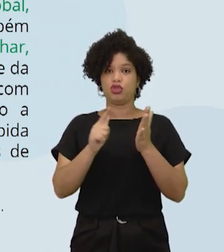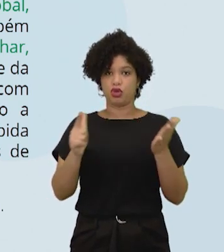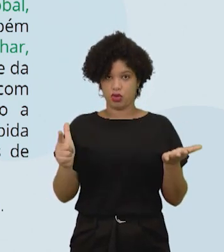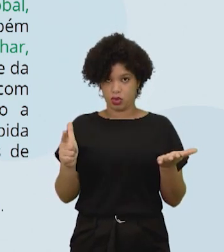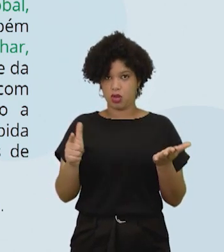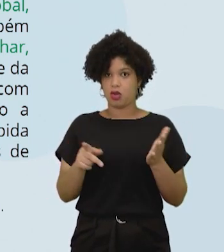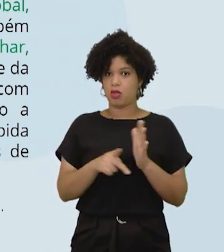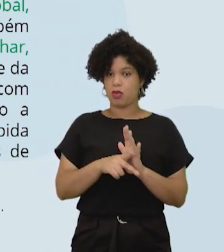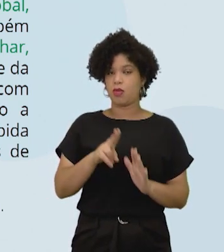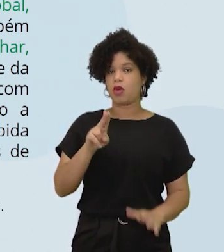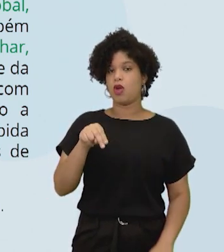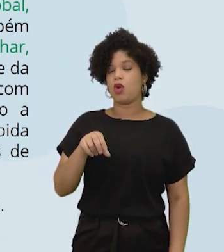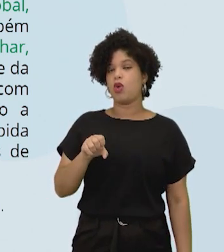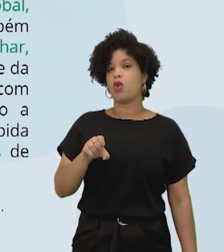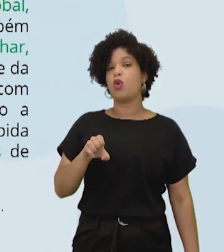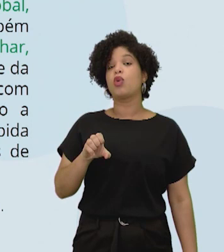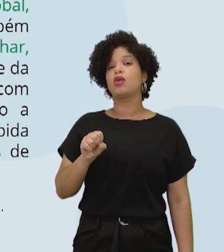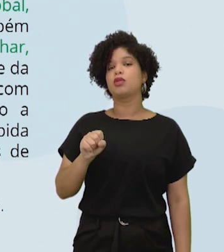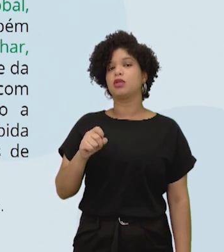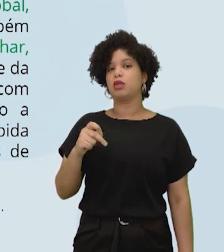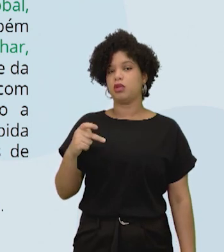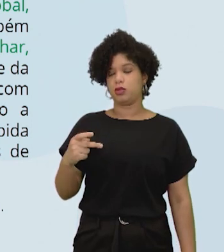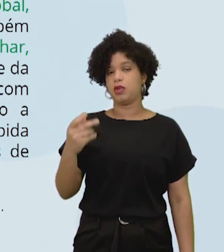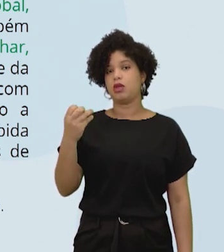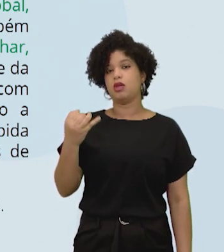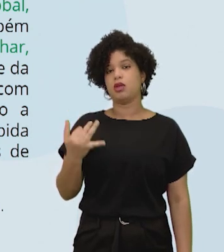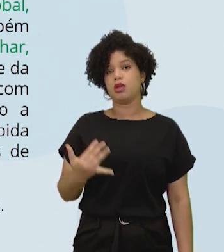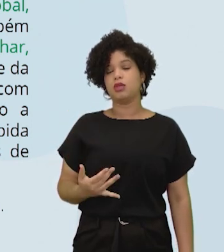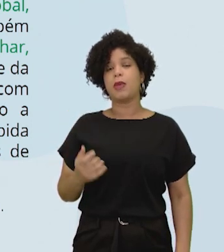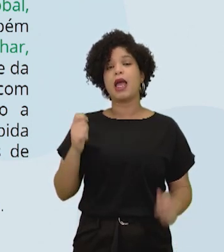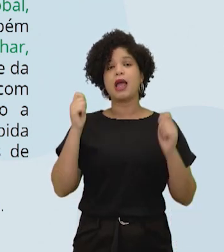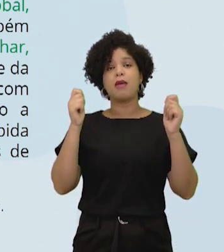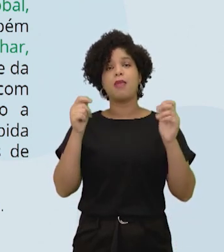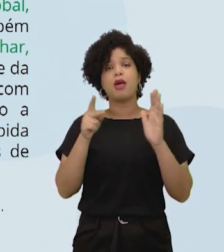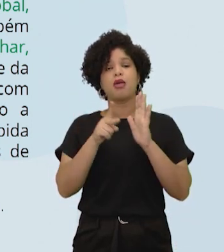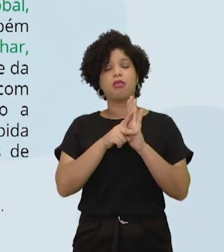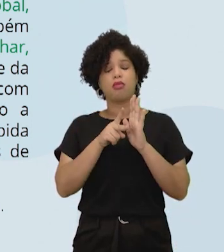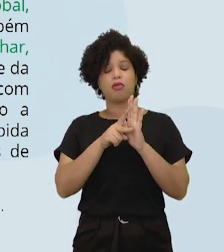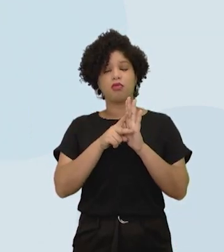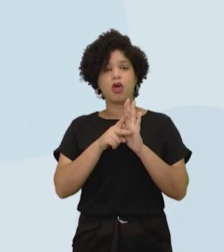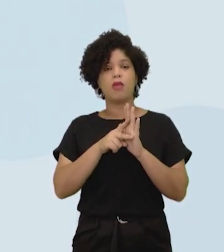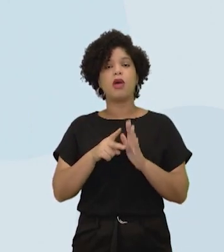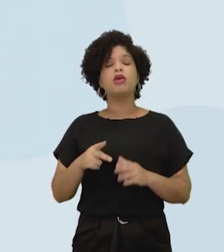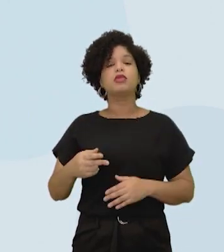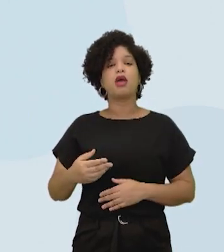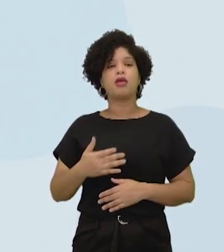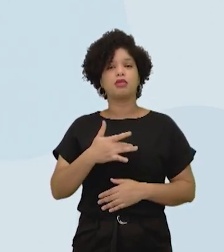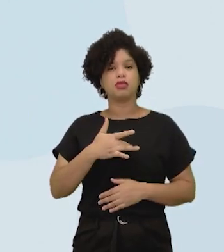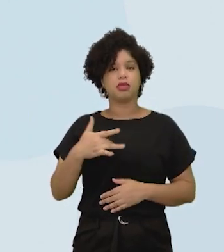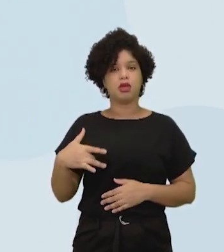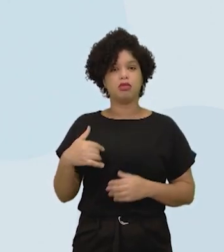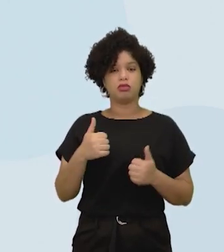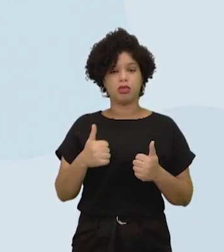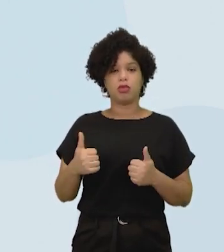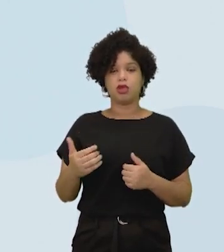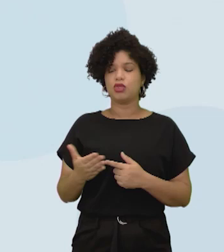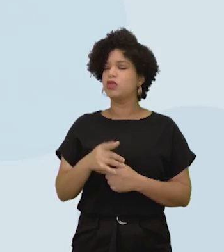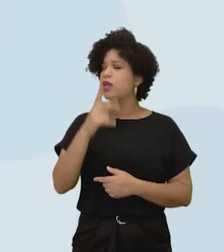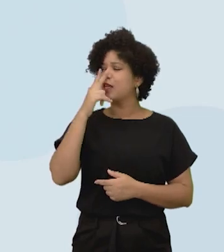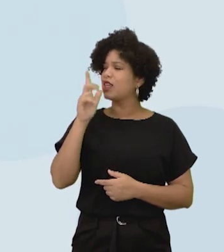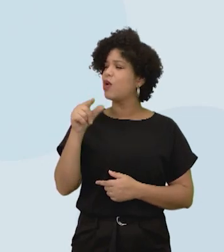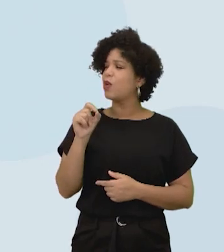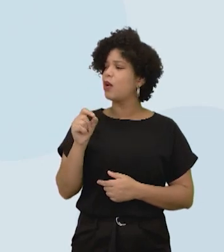Unesp, e é falando da campanha de alerta para práticas de exercícios. Aqui parece o quê? Um texto